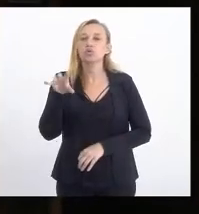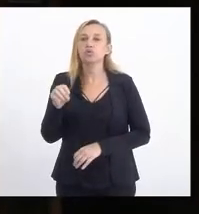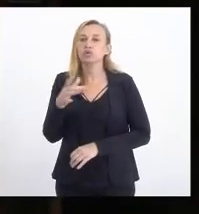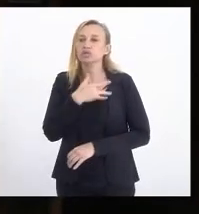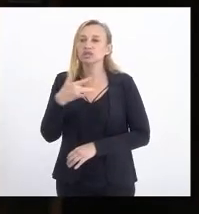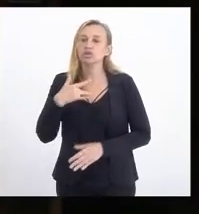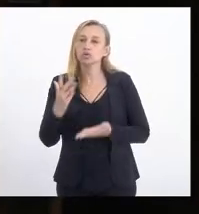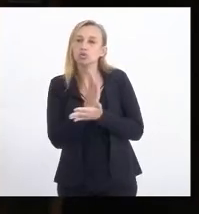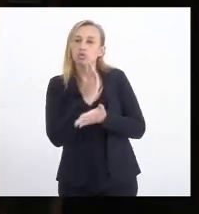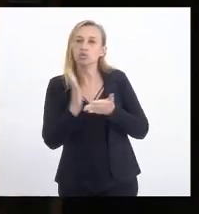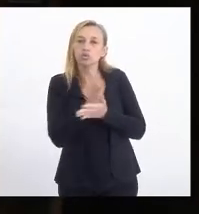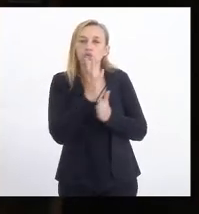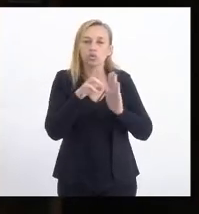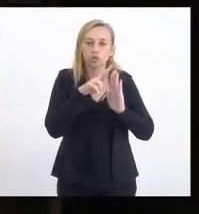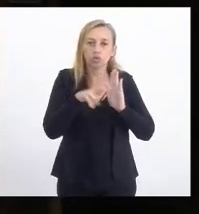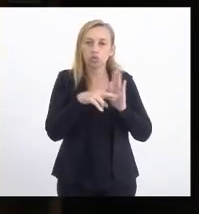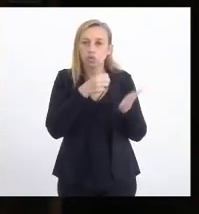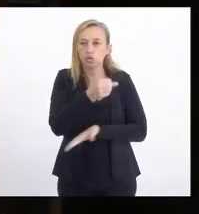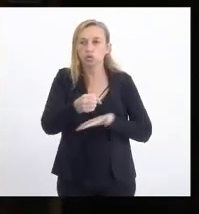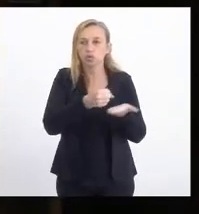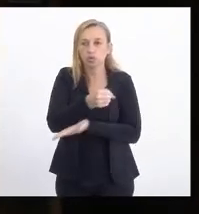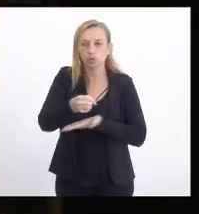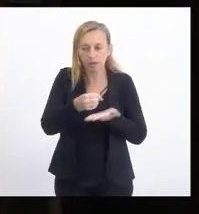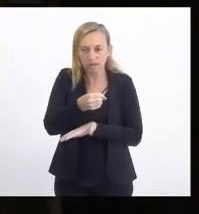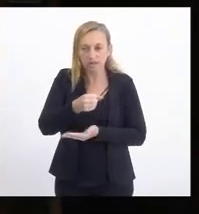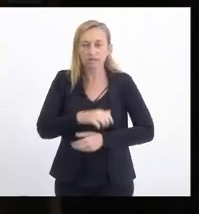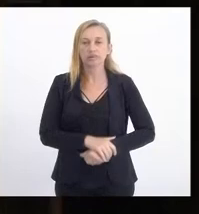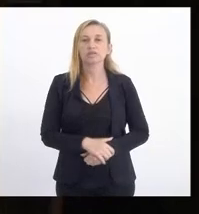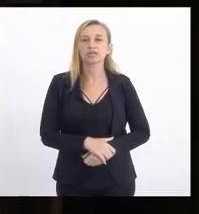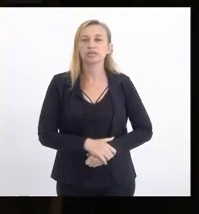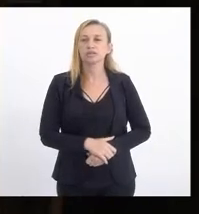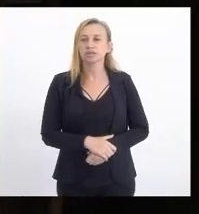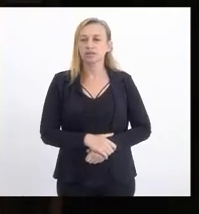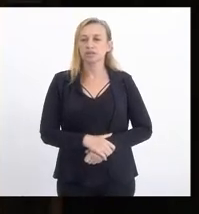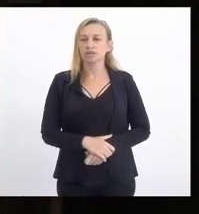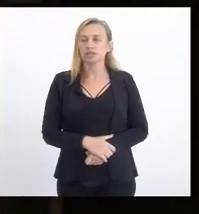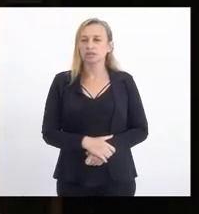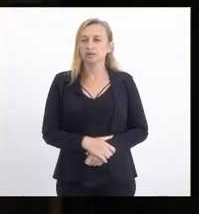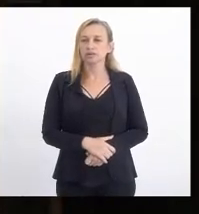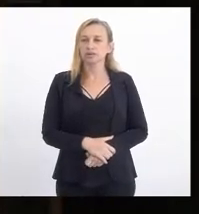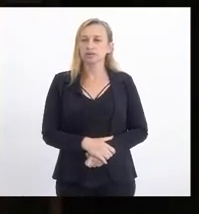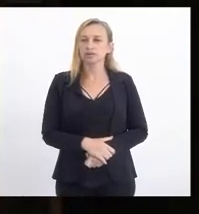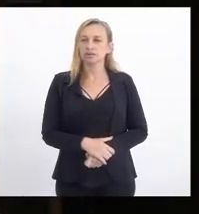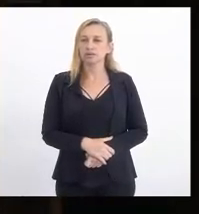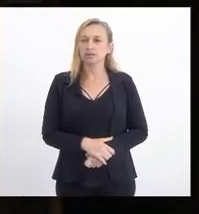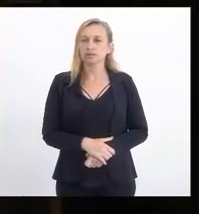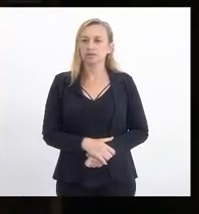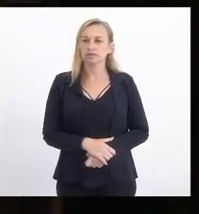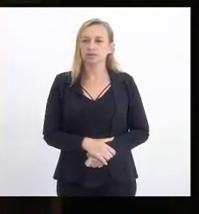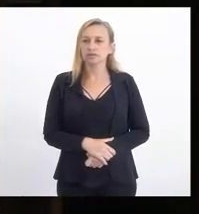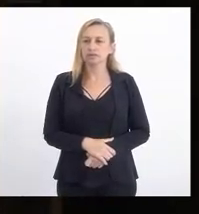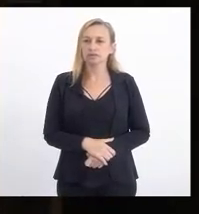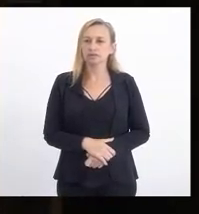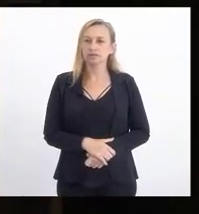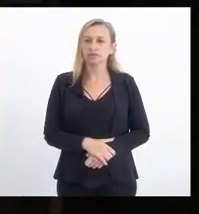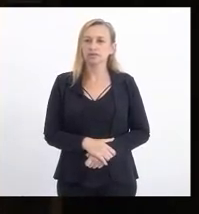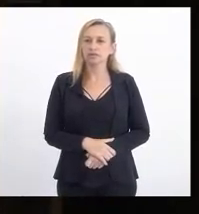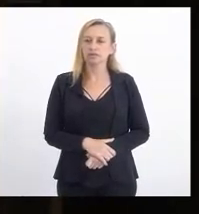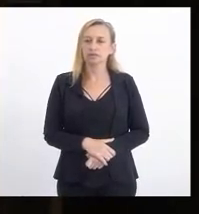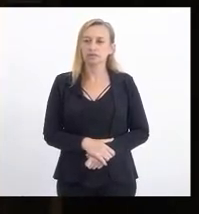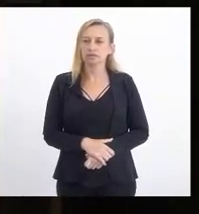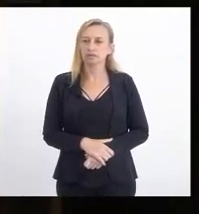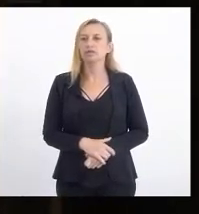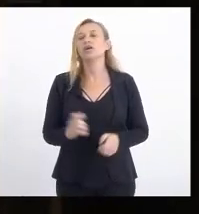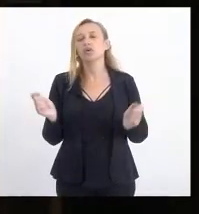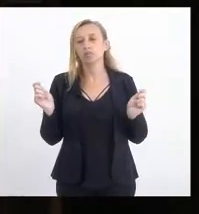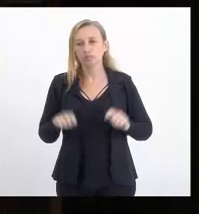saúde com algumas regras básicas do fundo de saúde né É bom e